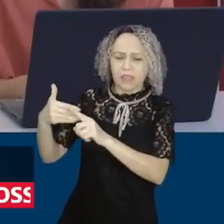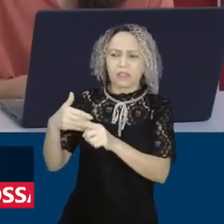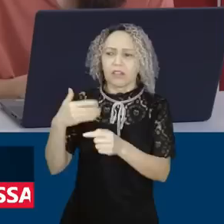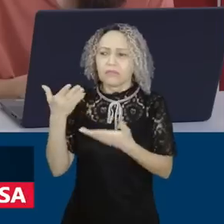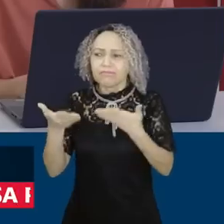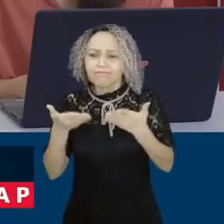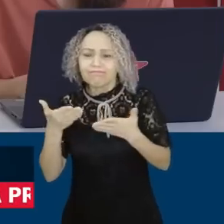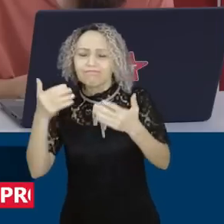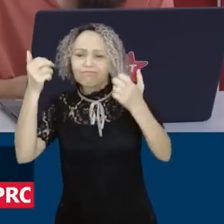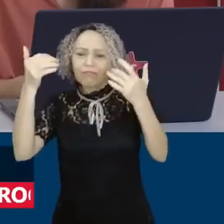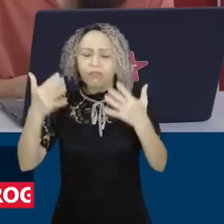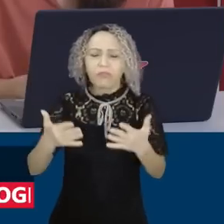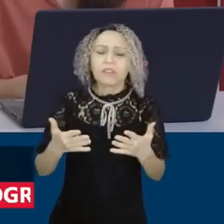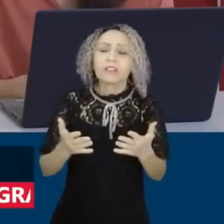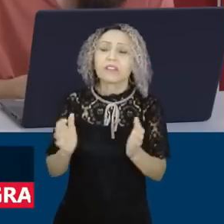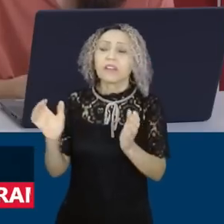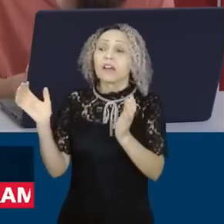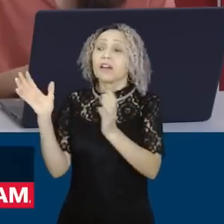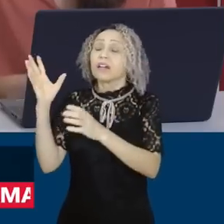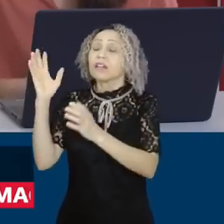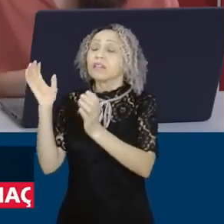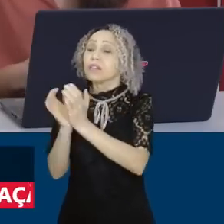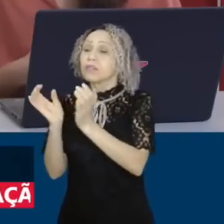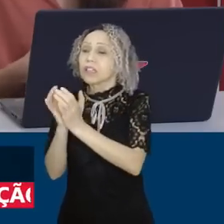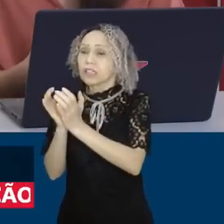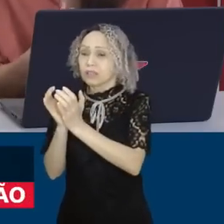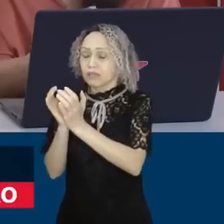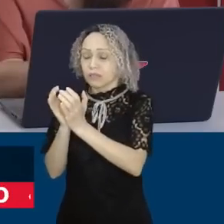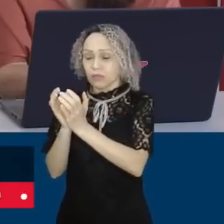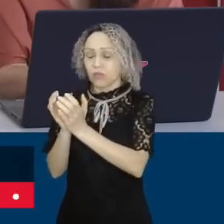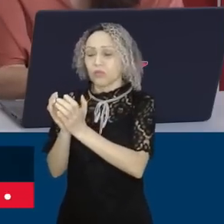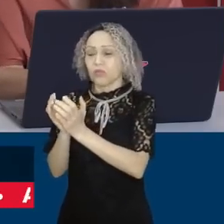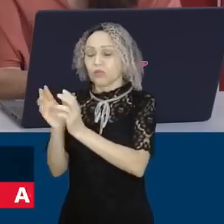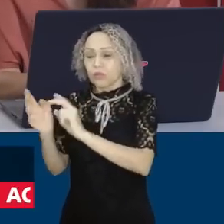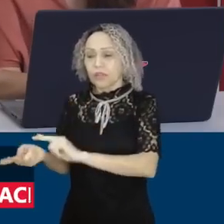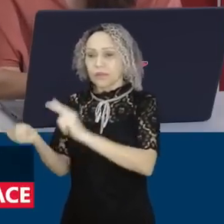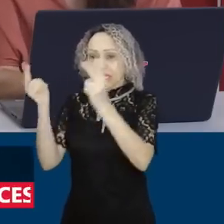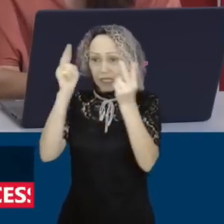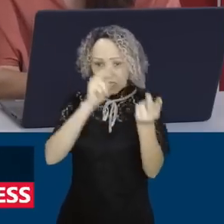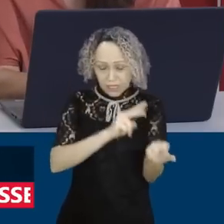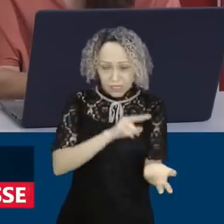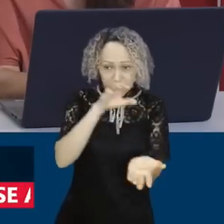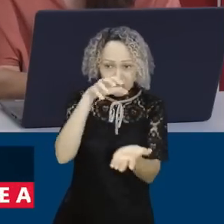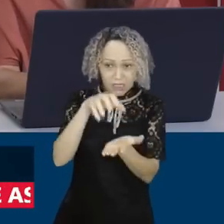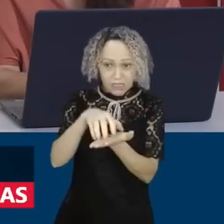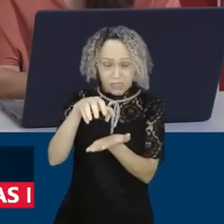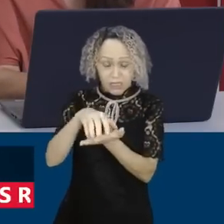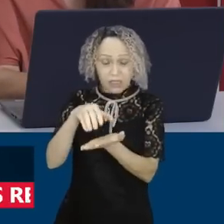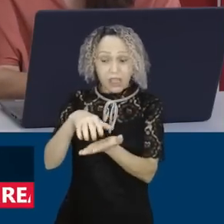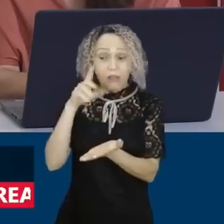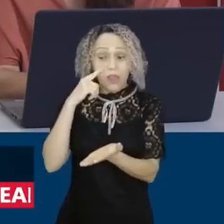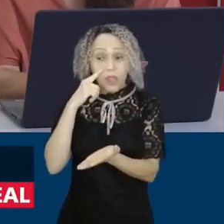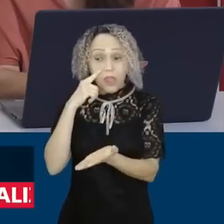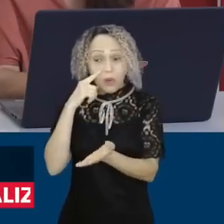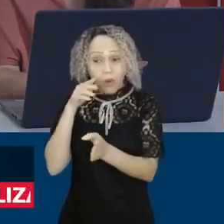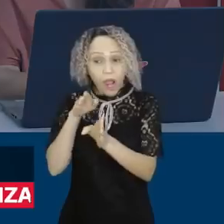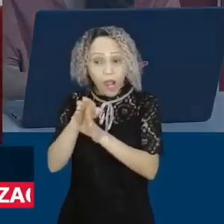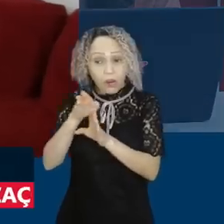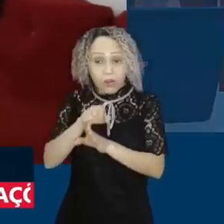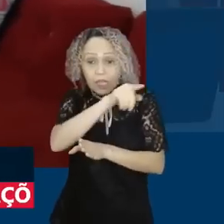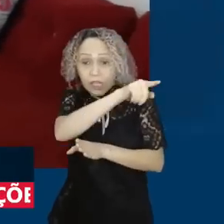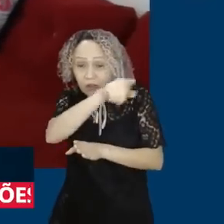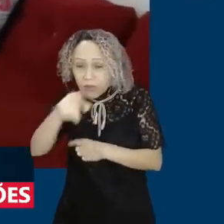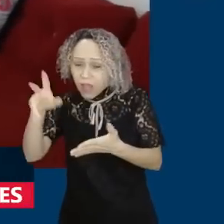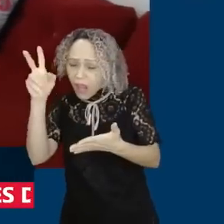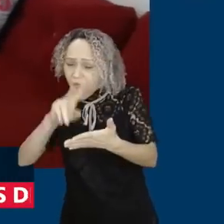do gabinete de transição. Eu recomendo aí que todo mundo leia essa matéria, porque é um bom compilado e, apesar de chegar a